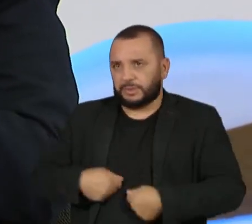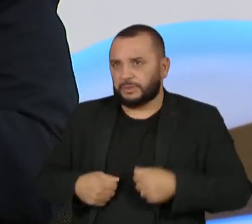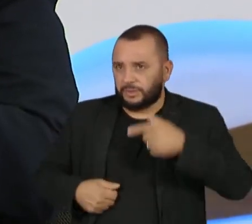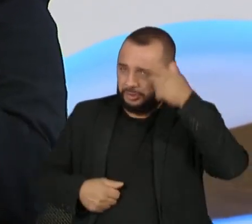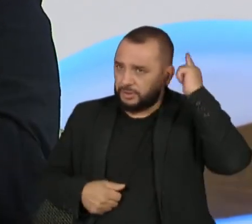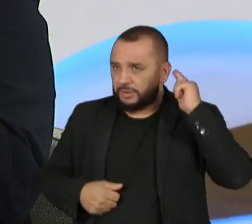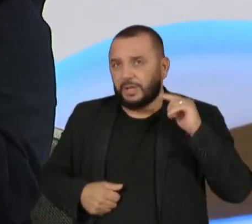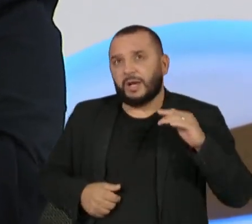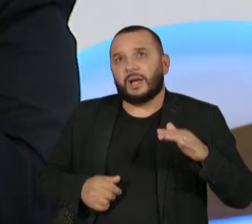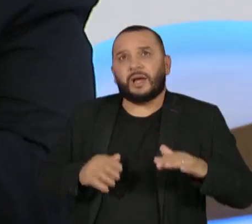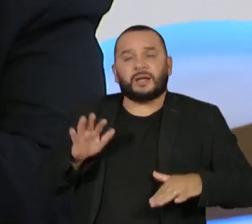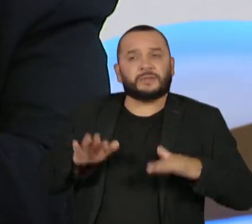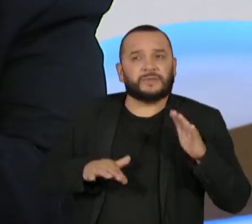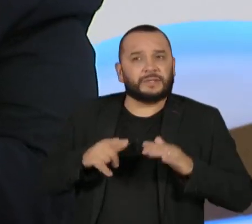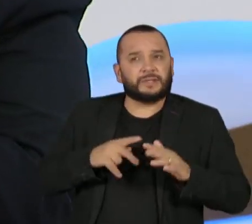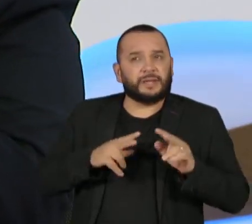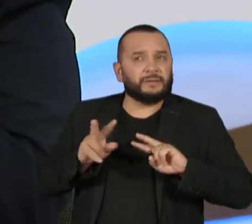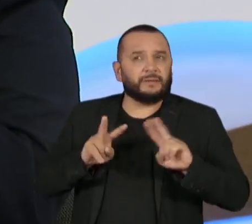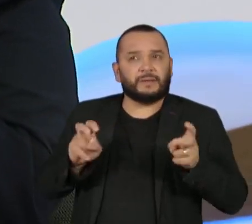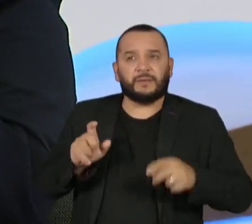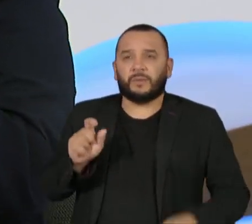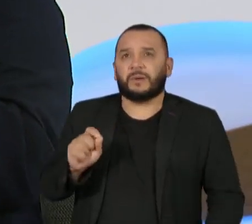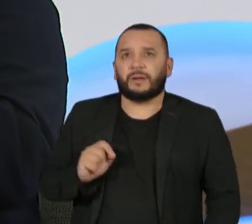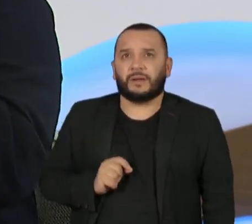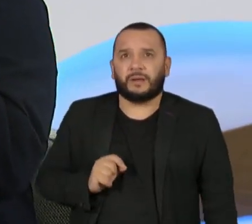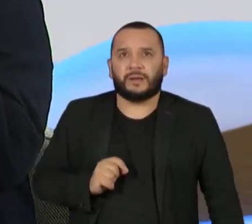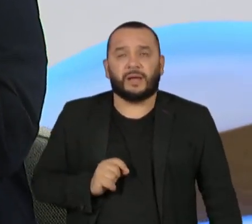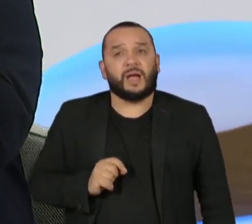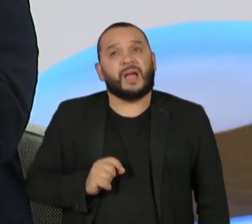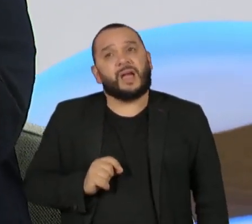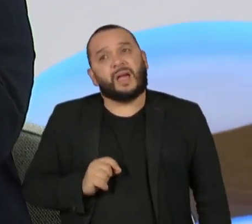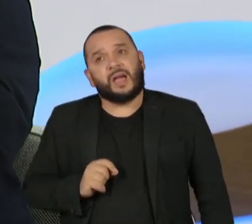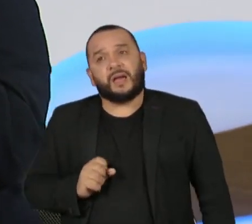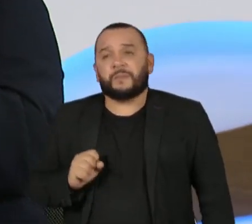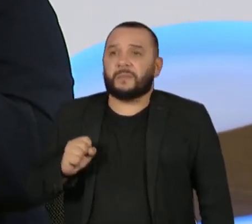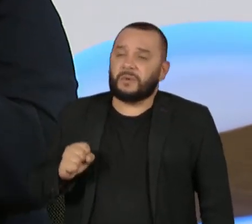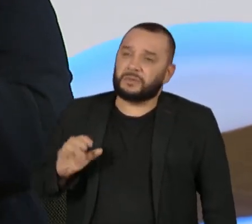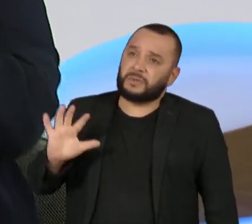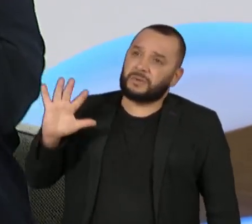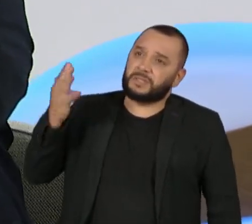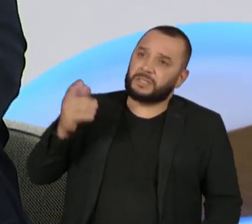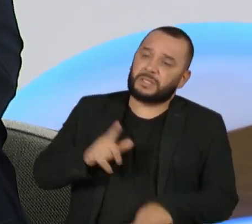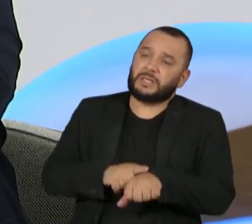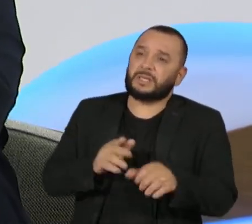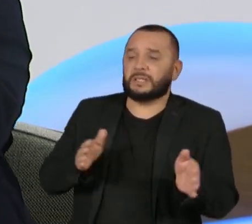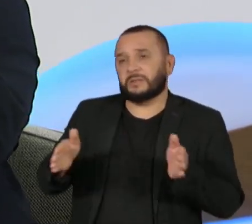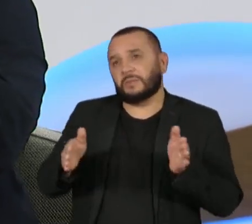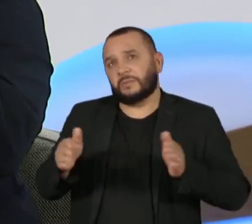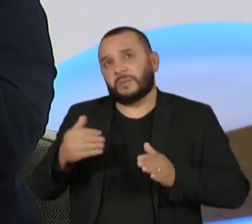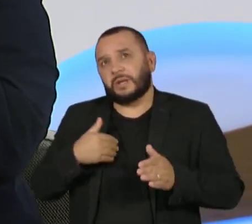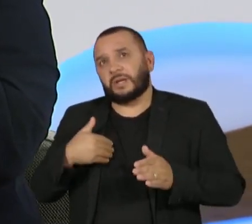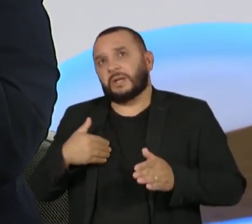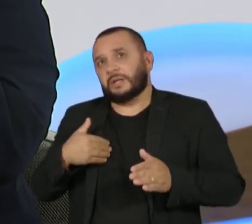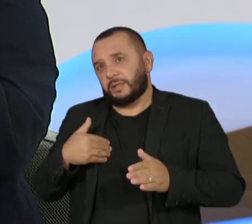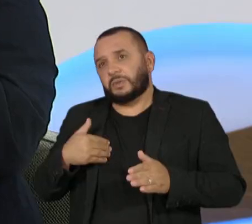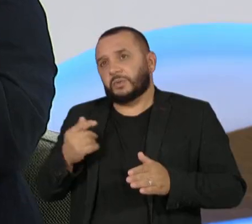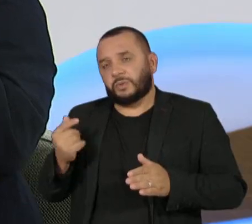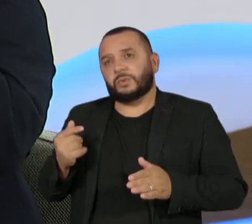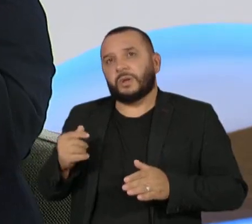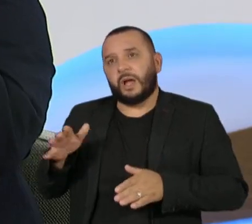às vezes tem a seguinte questão, Laura, que diz: mas pode ser que esse momento de protagonismo seja